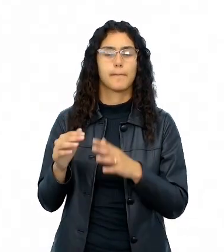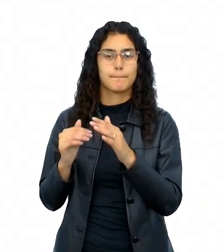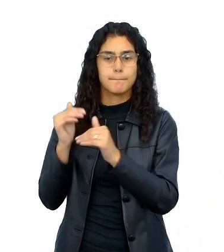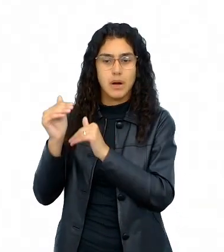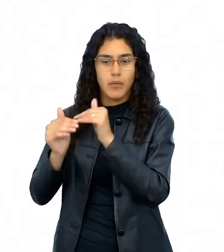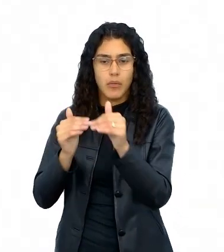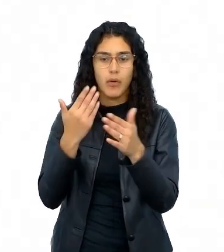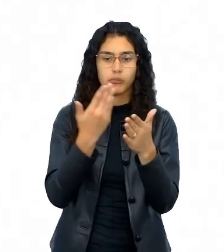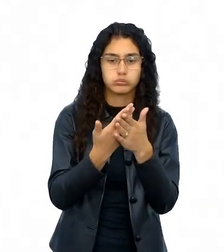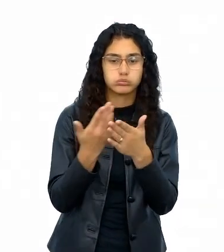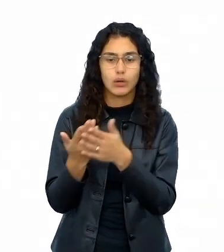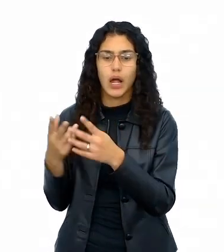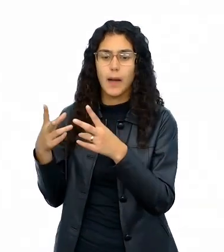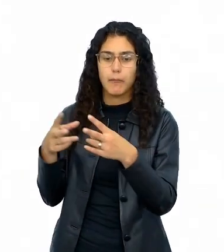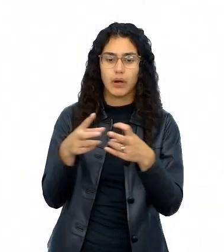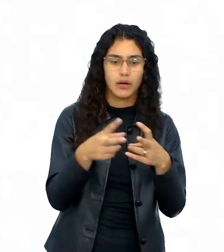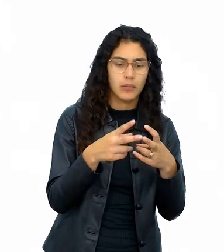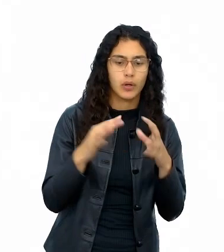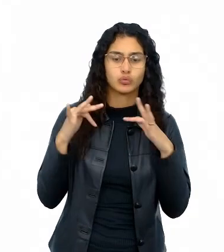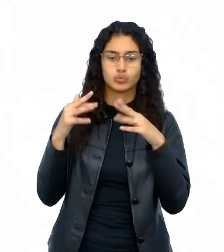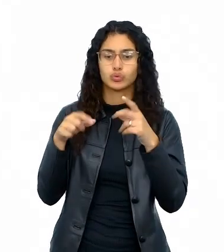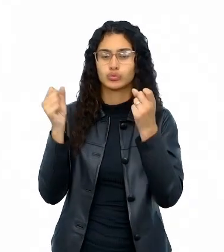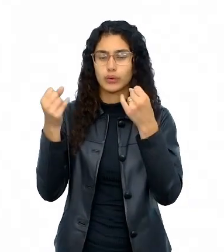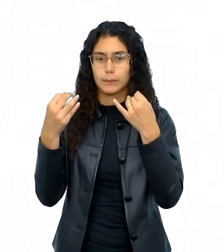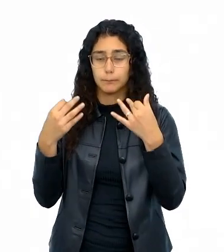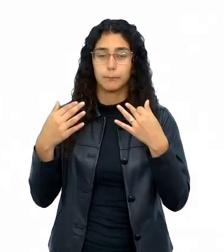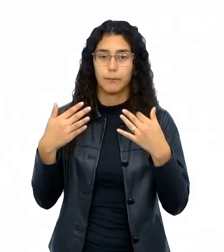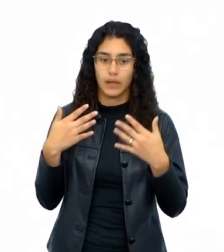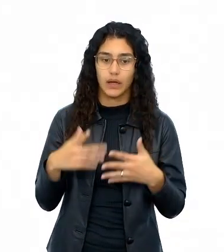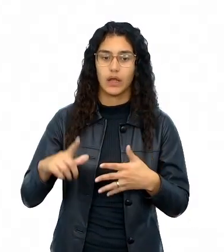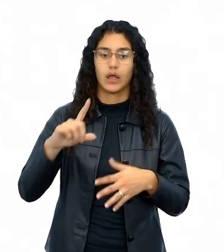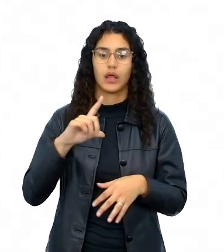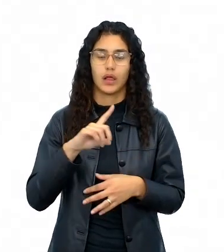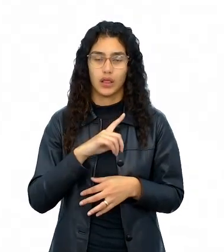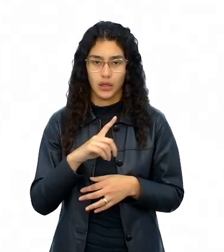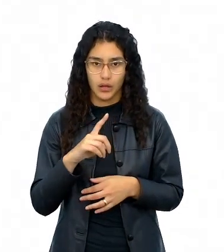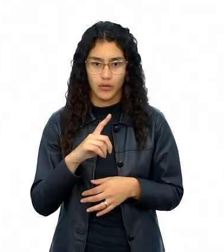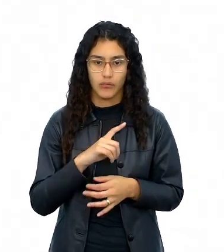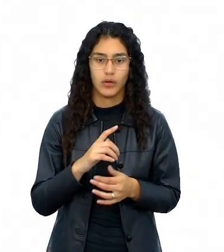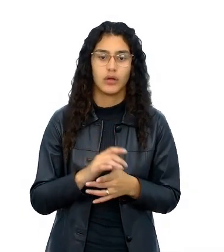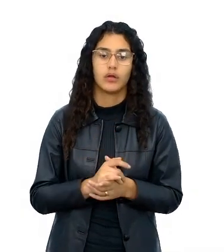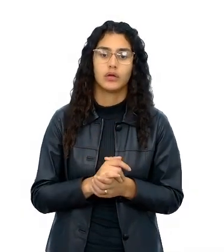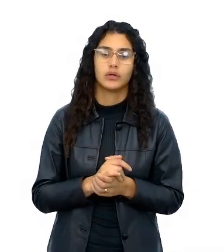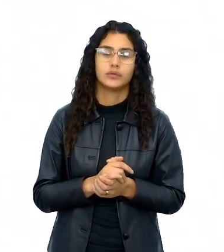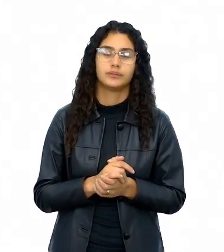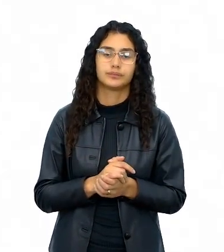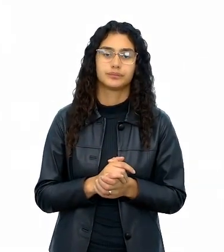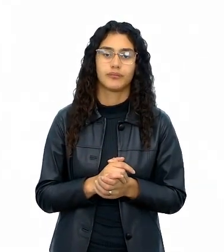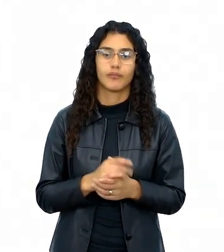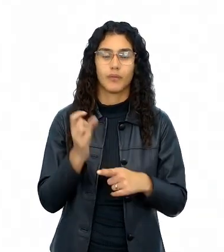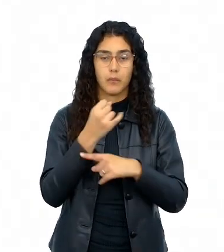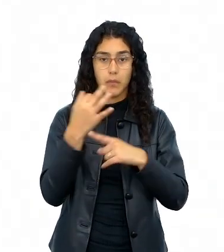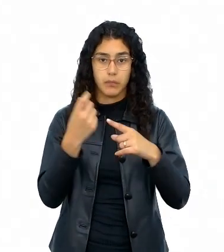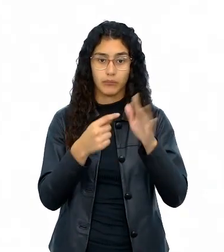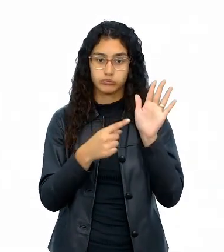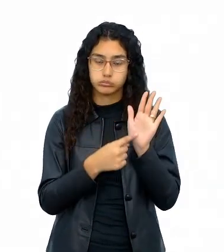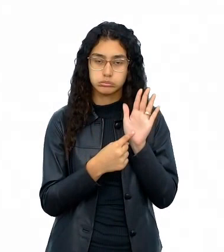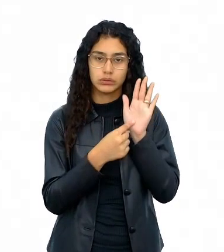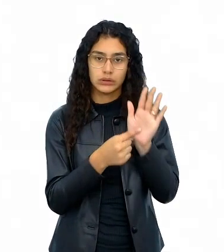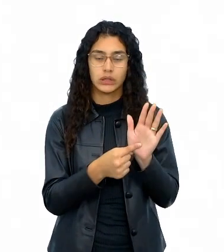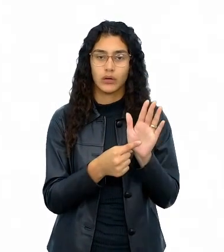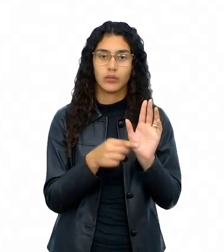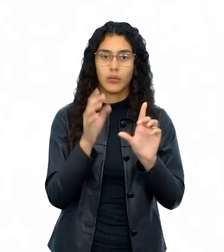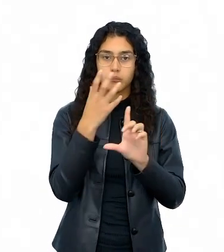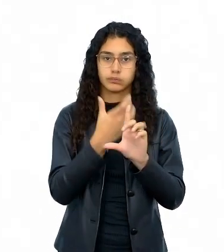destrinchar, olhar tudo aquilo que eu falei sobre as as funções, representação,